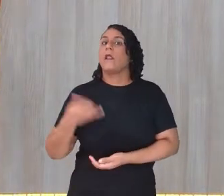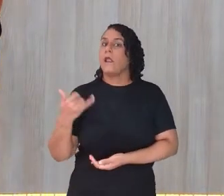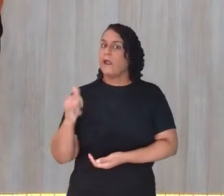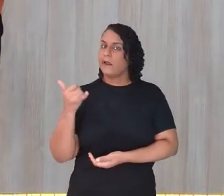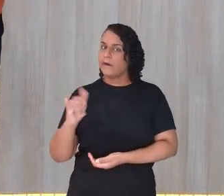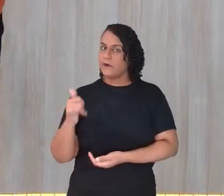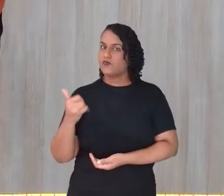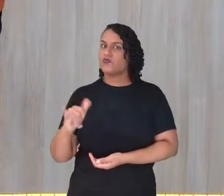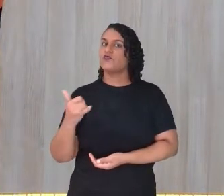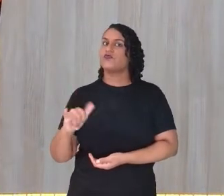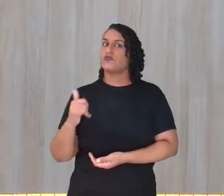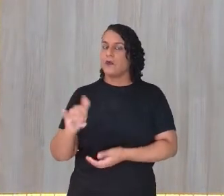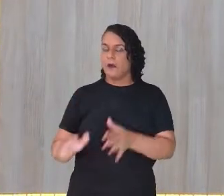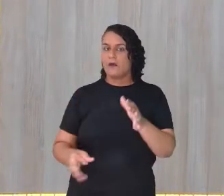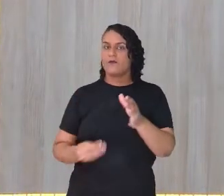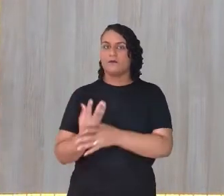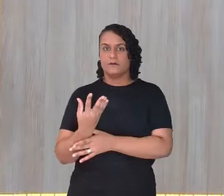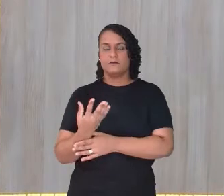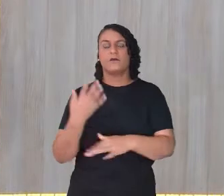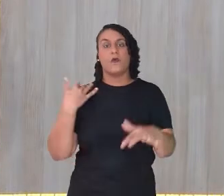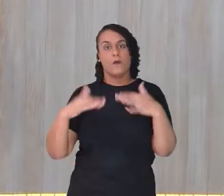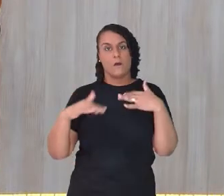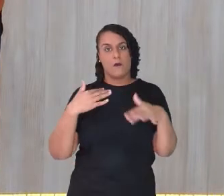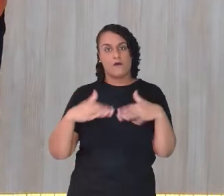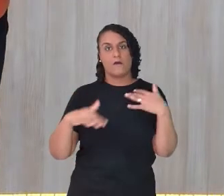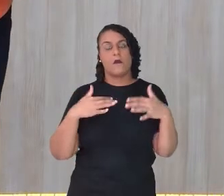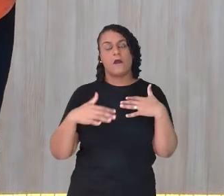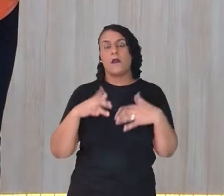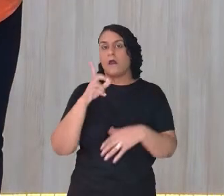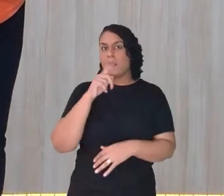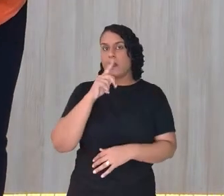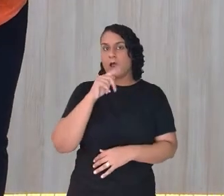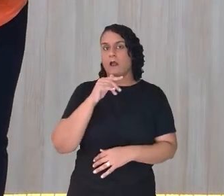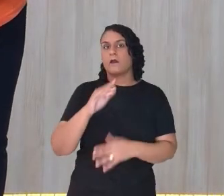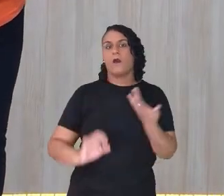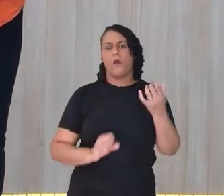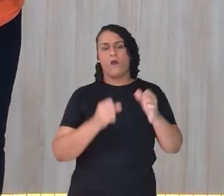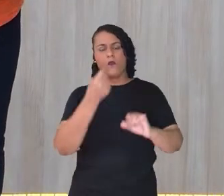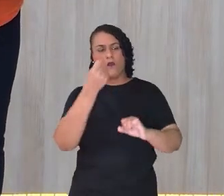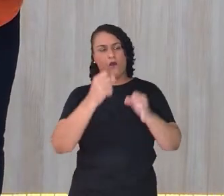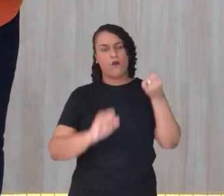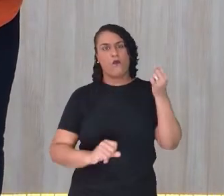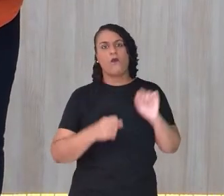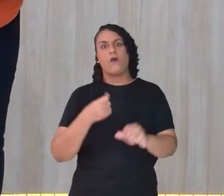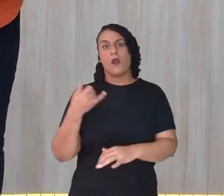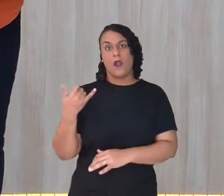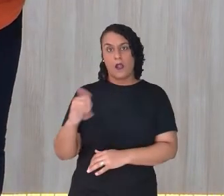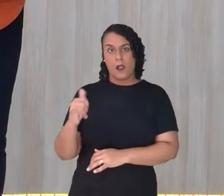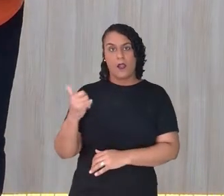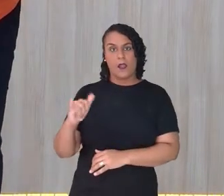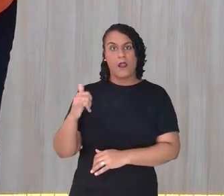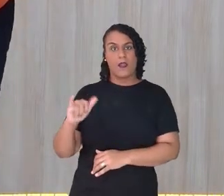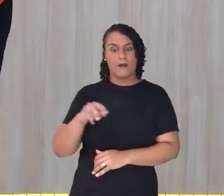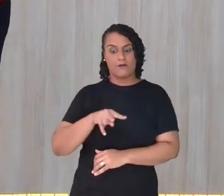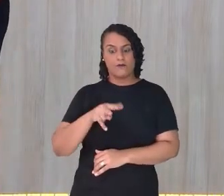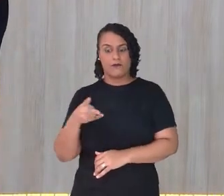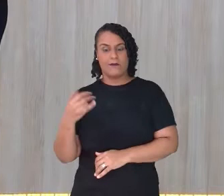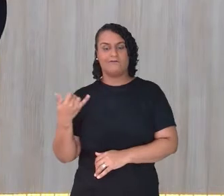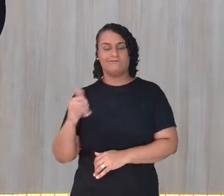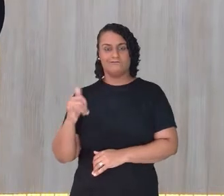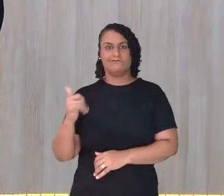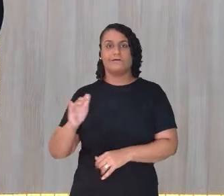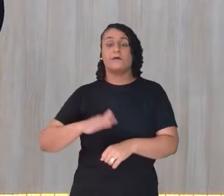de energia. Então, o movimento dessa água nas hidrelétricas gera energia para a gente. O que é que nós temos